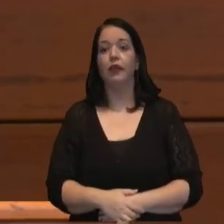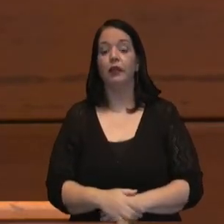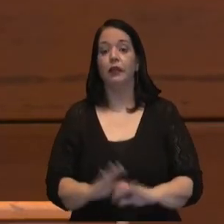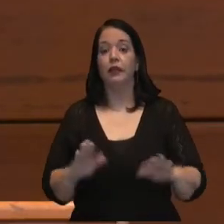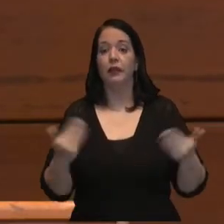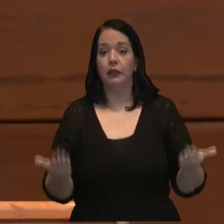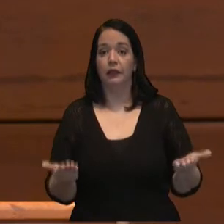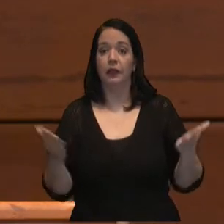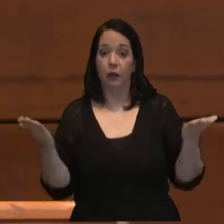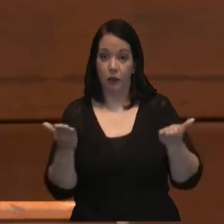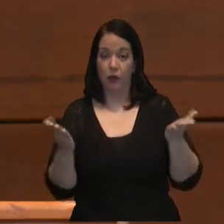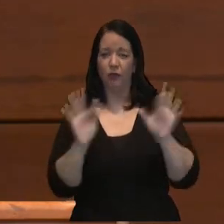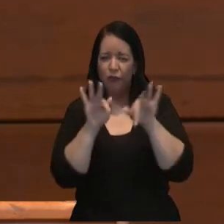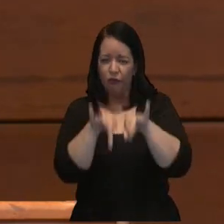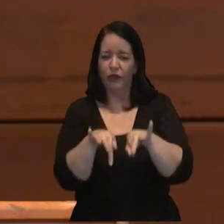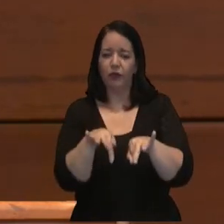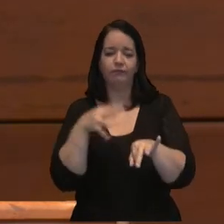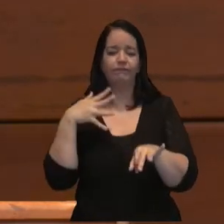tão poderosa,